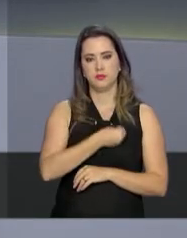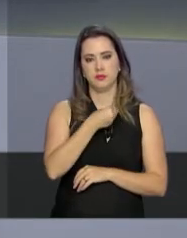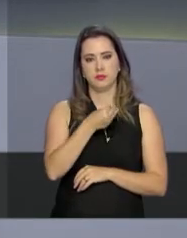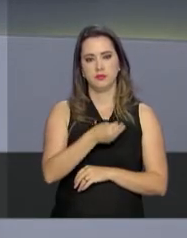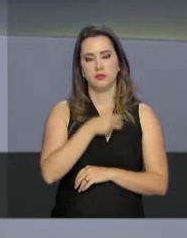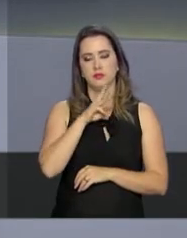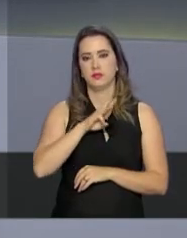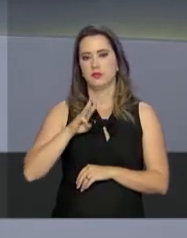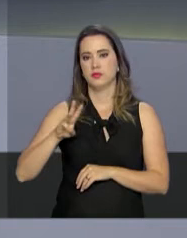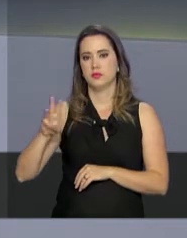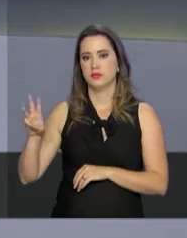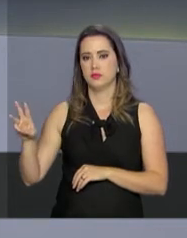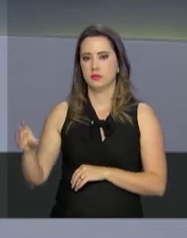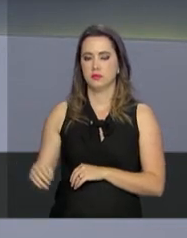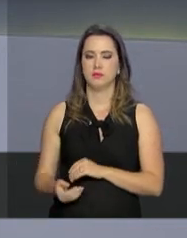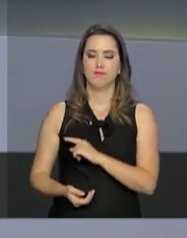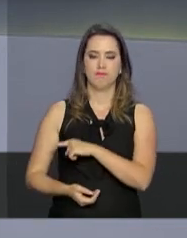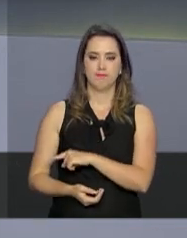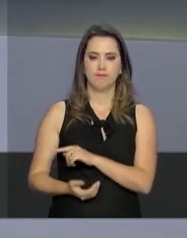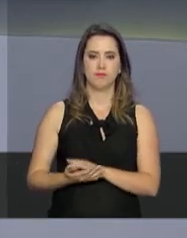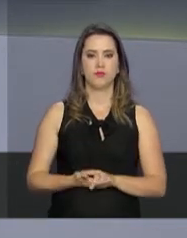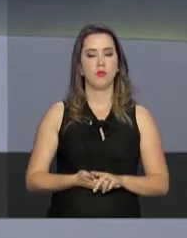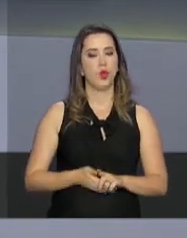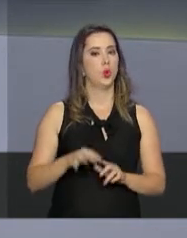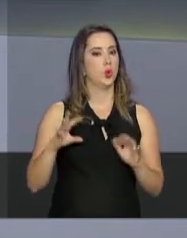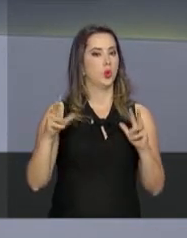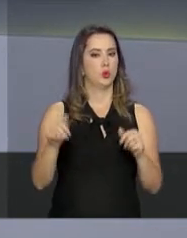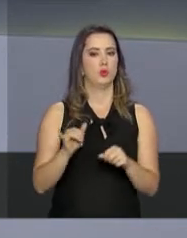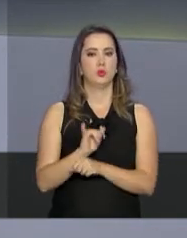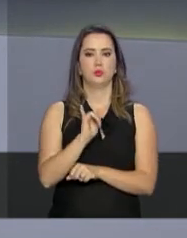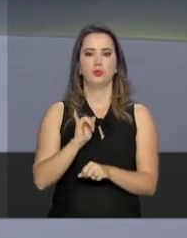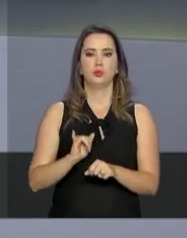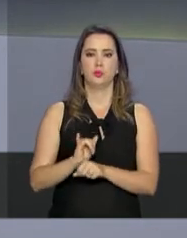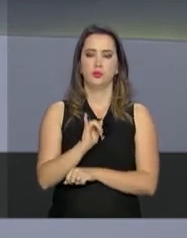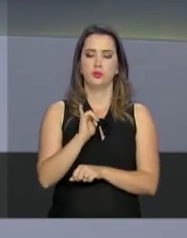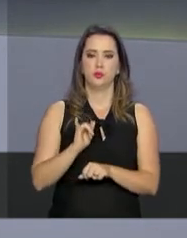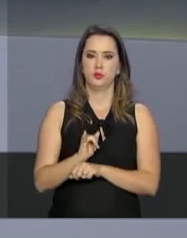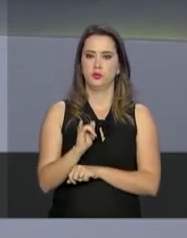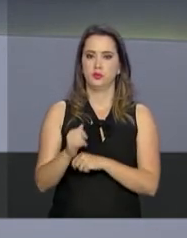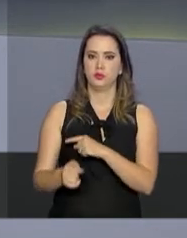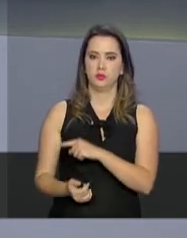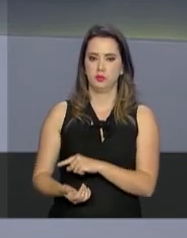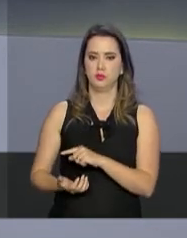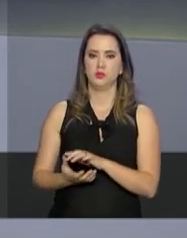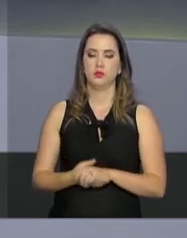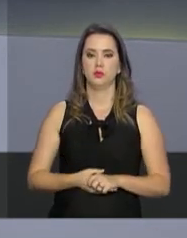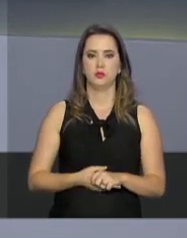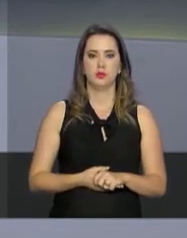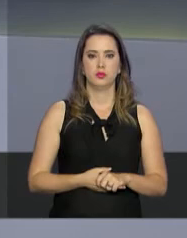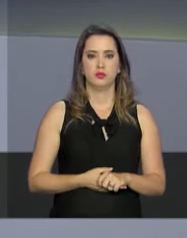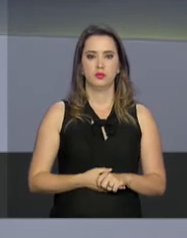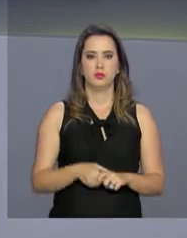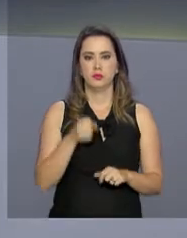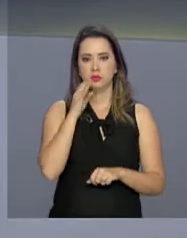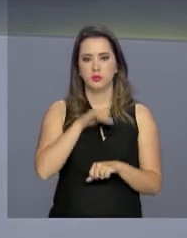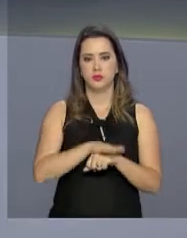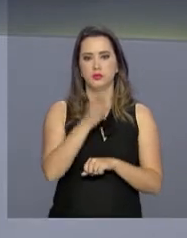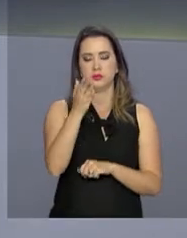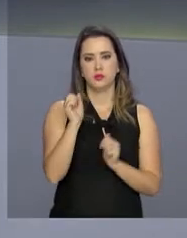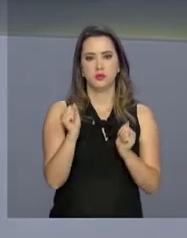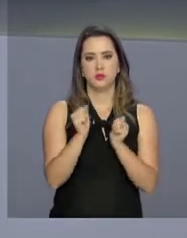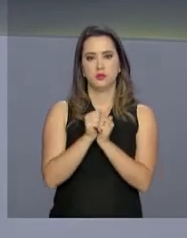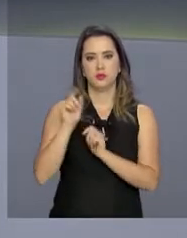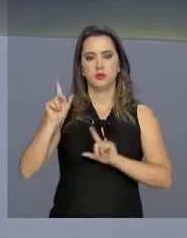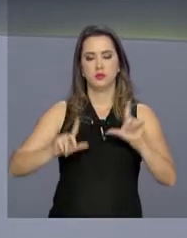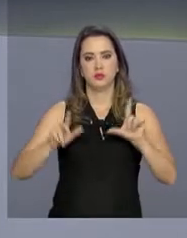programação ao vivo pelo site do ibge na internet e todas as reportagens estão disponíveis em nosso canal no youtube uma boa noite pra